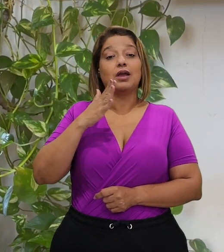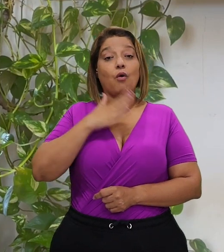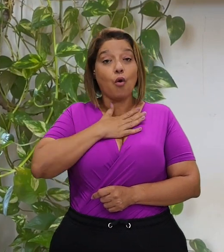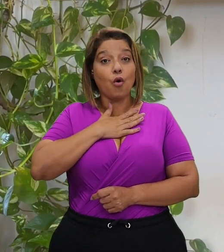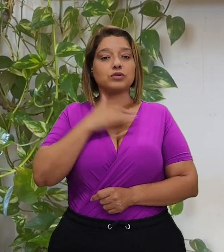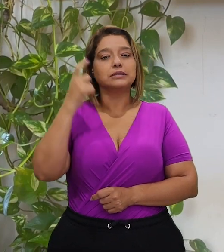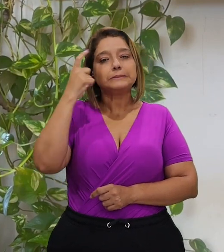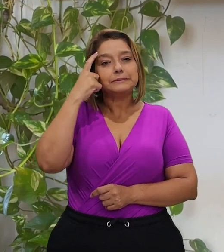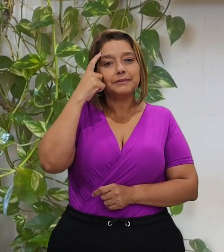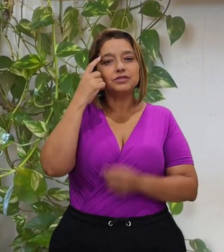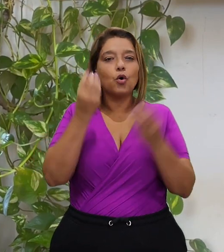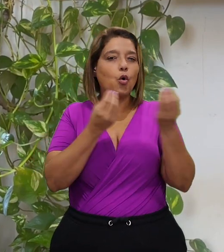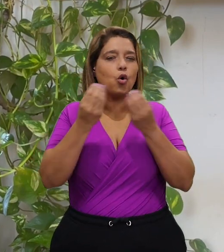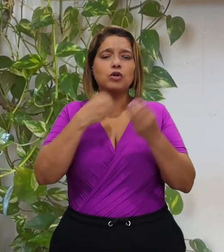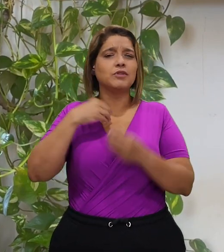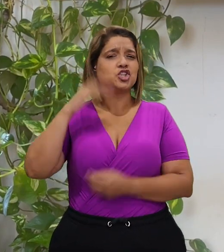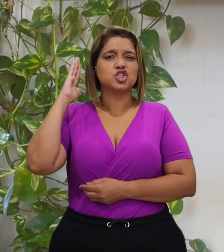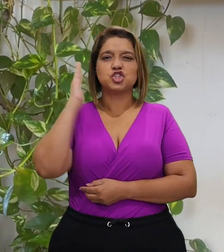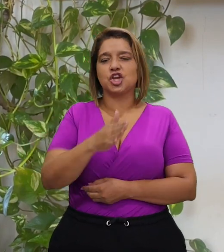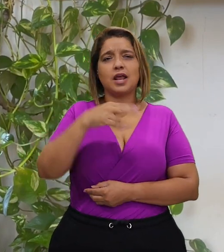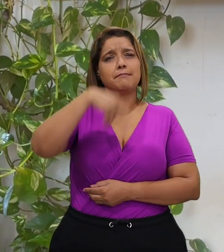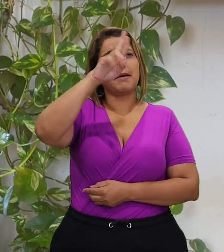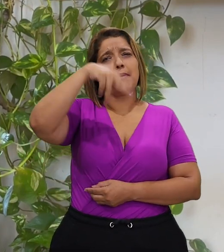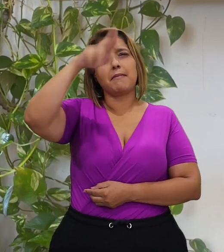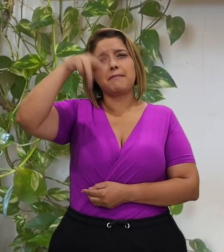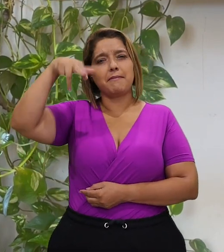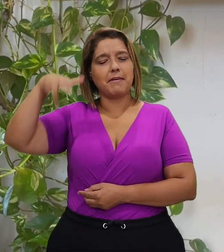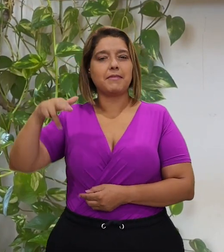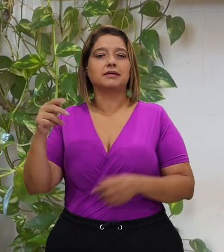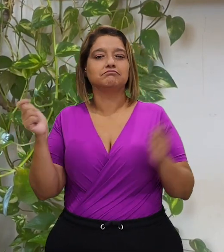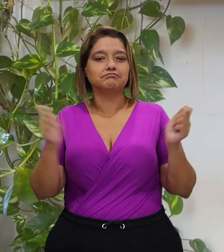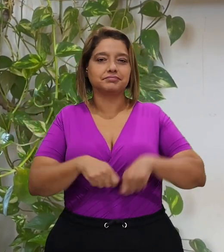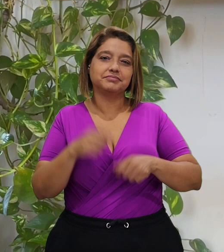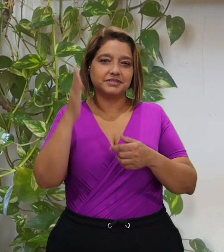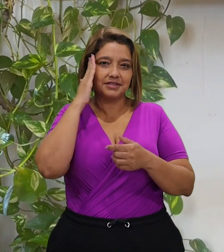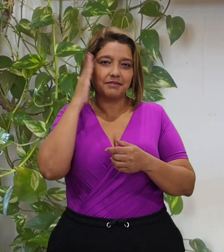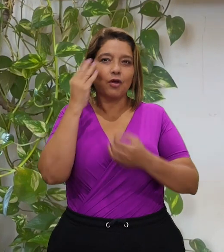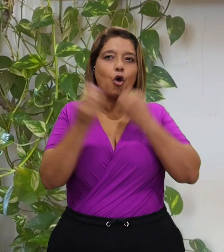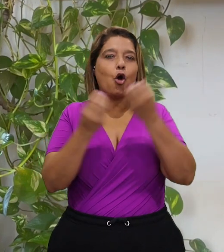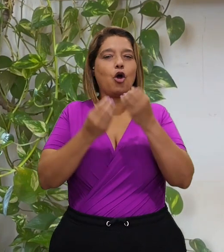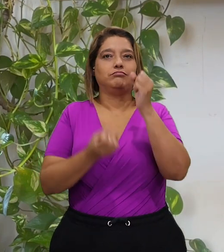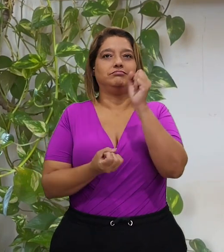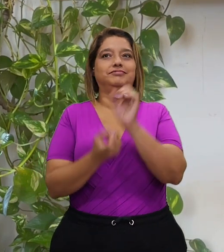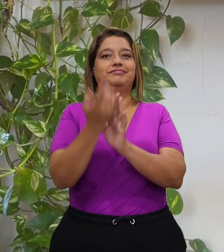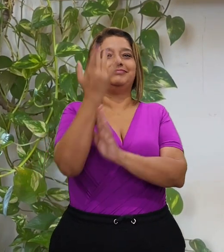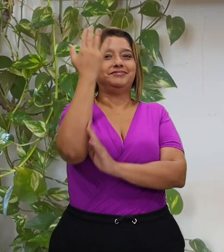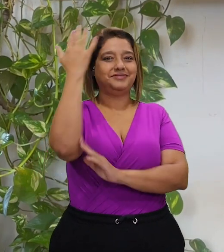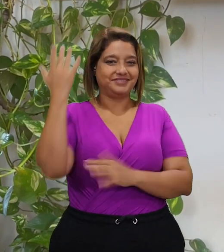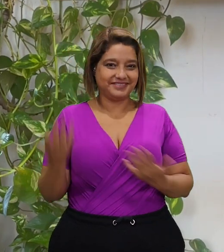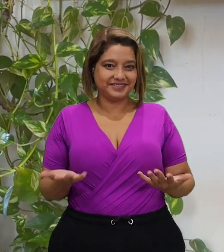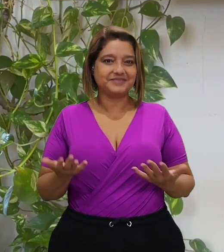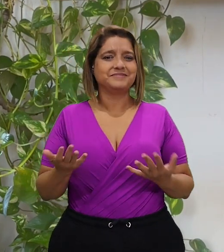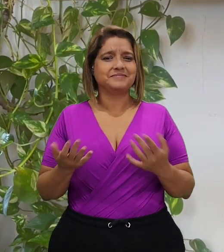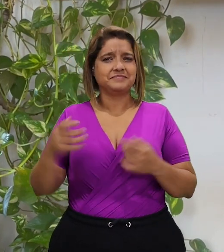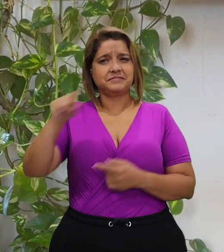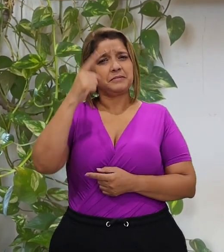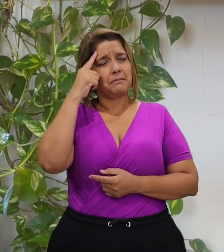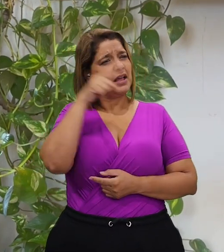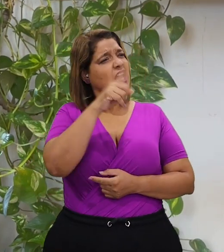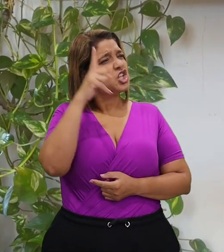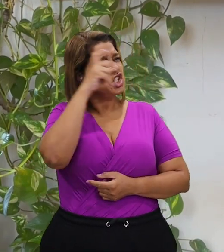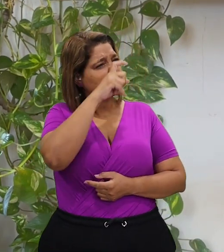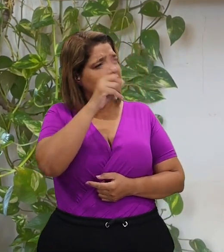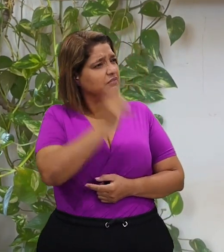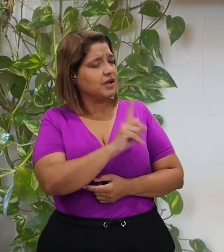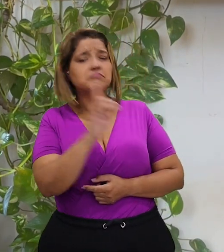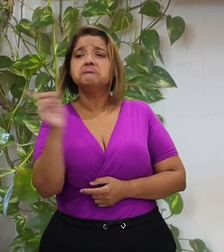posso fazer. Mas uma coisa que eu gosto também, quando eu vou pintar, não é fazer o esboço na tela com lápis, como